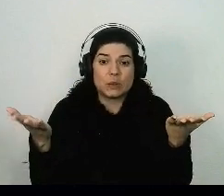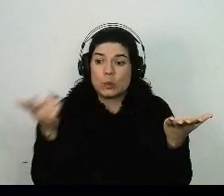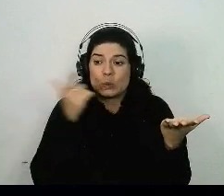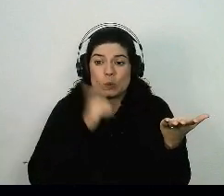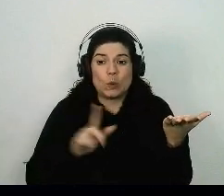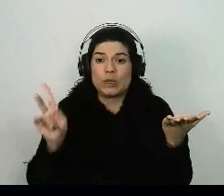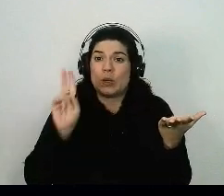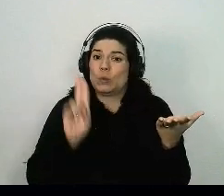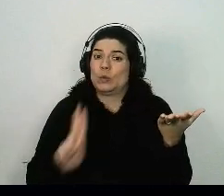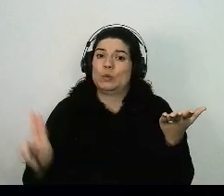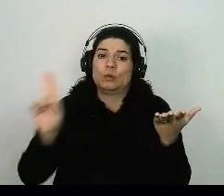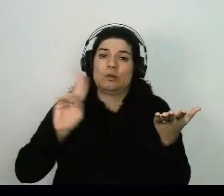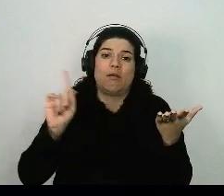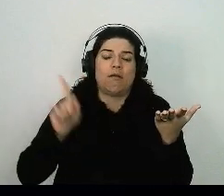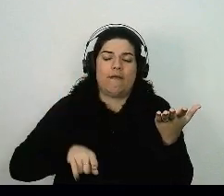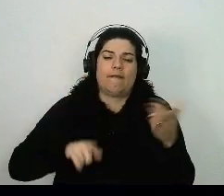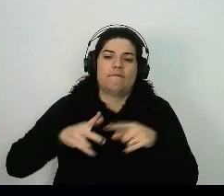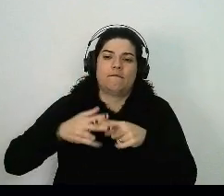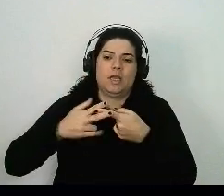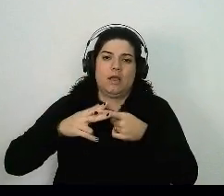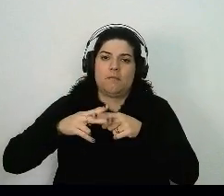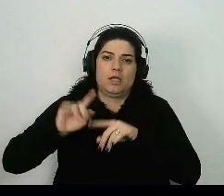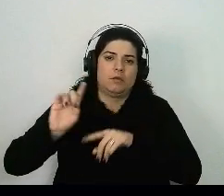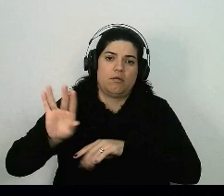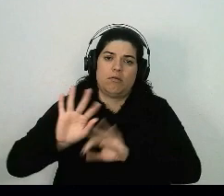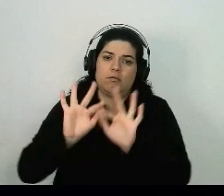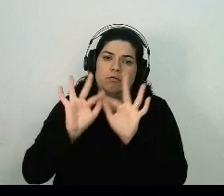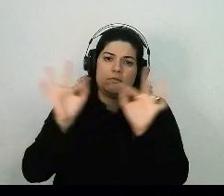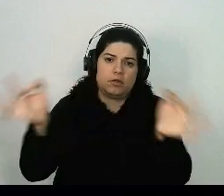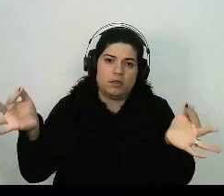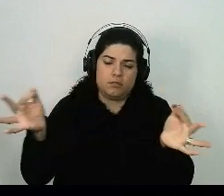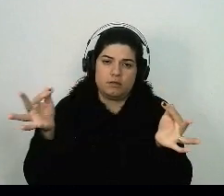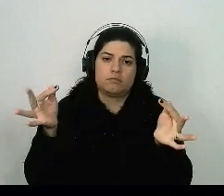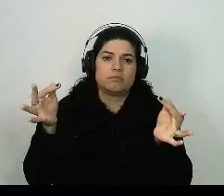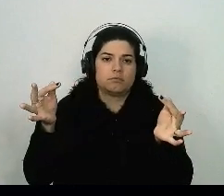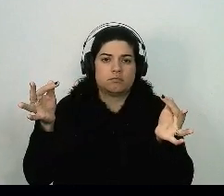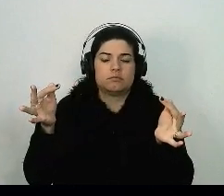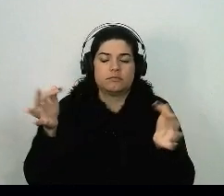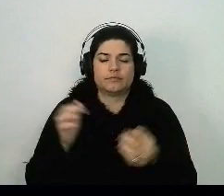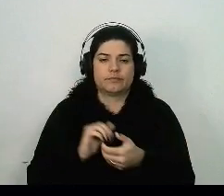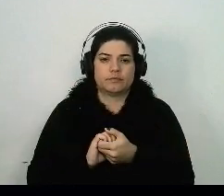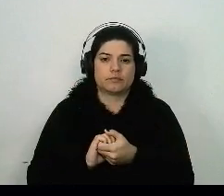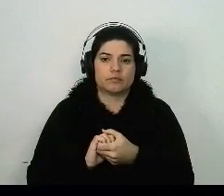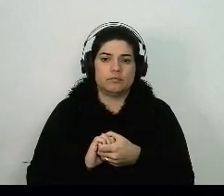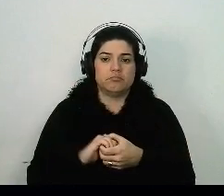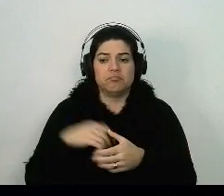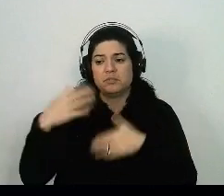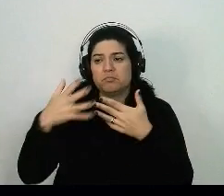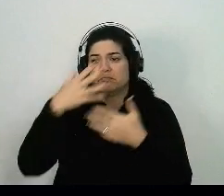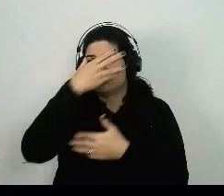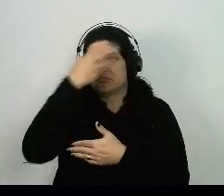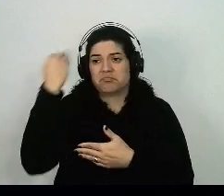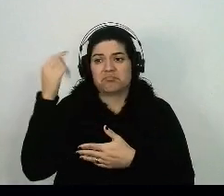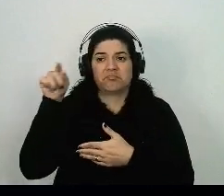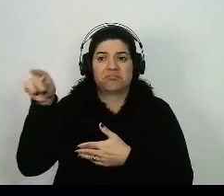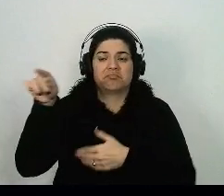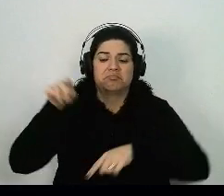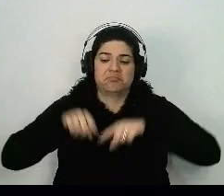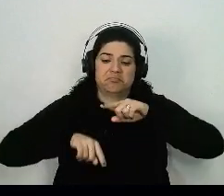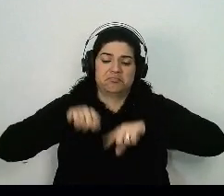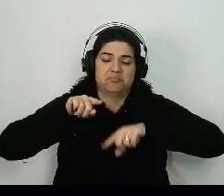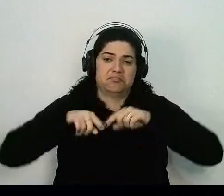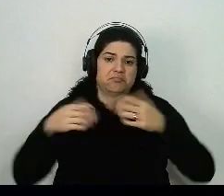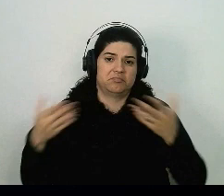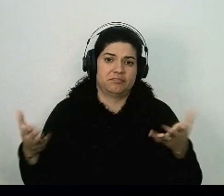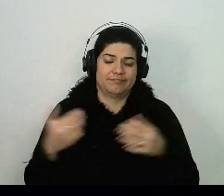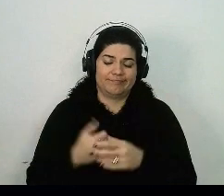vai ser mais uma ferramenta de prateleira. De prateleira que eu digo não que eu vou e compro, mas que eu vou esquecer na minha prateleira. Então, esse talvez seja um dos